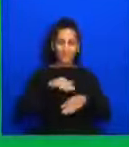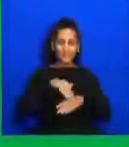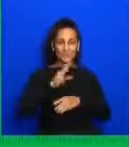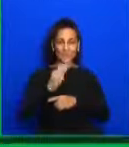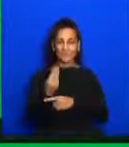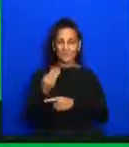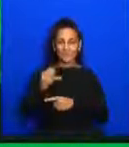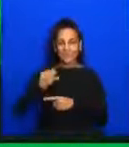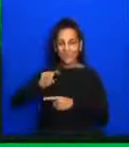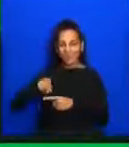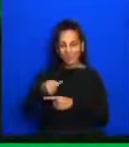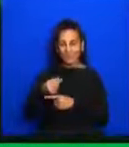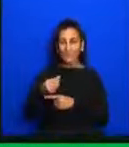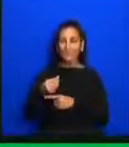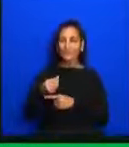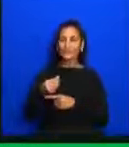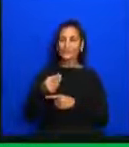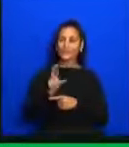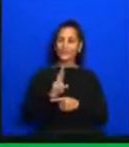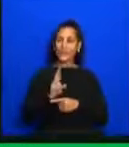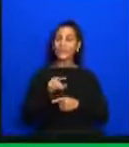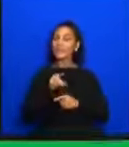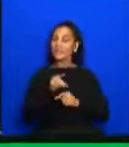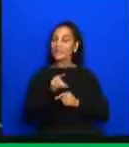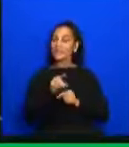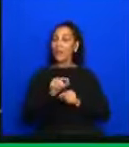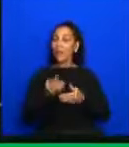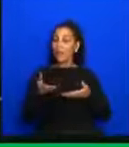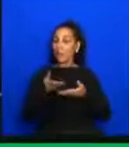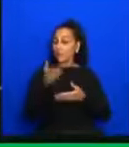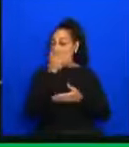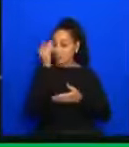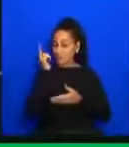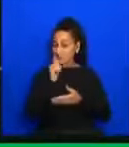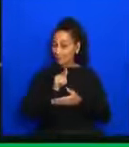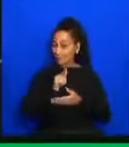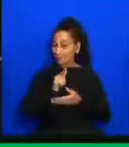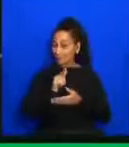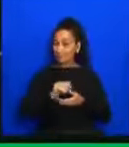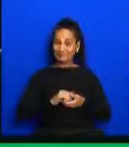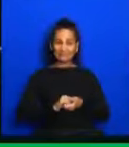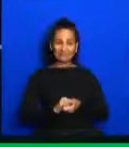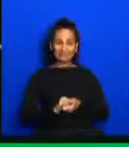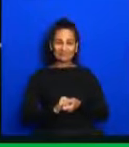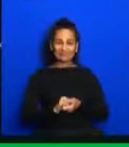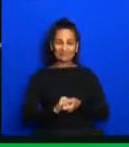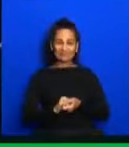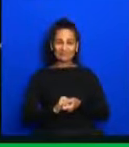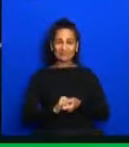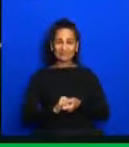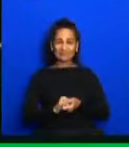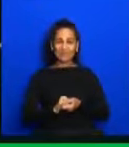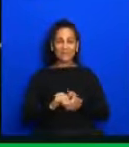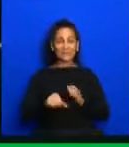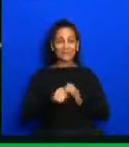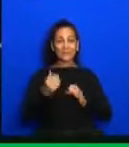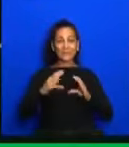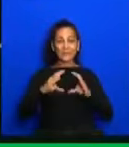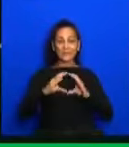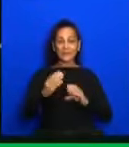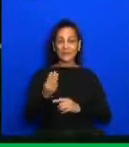Prêmio de mais de R$ 39 milhões. E aí, sai hoje? Temos a primeira bola, que é o